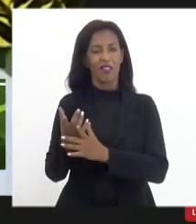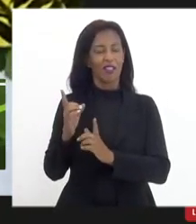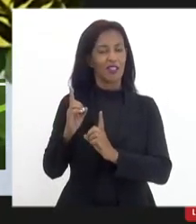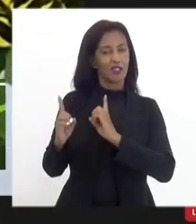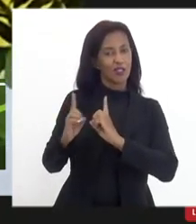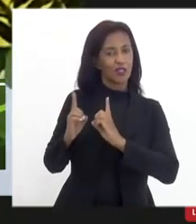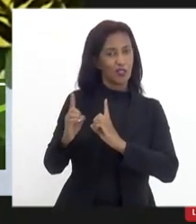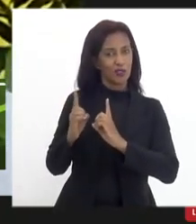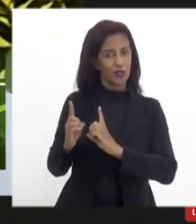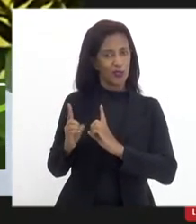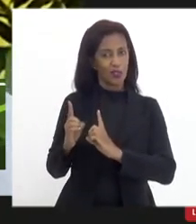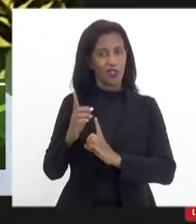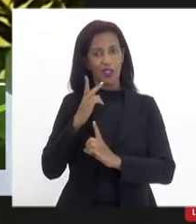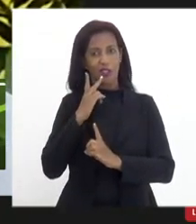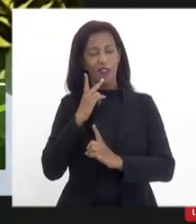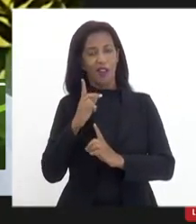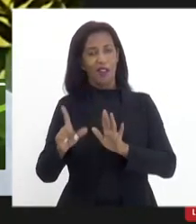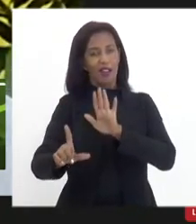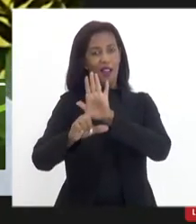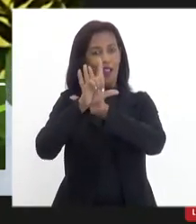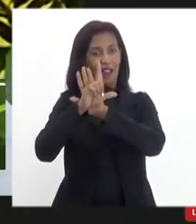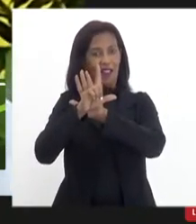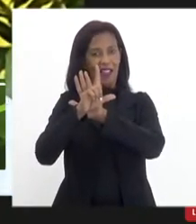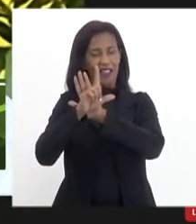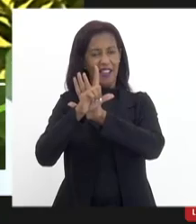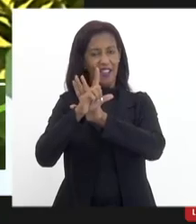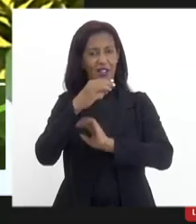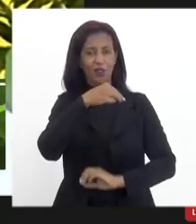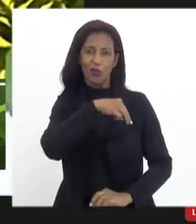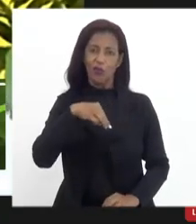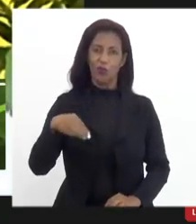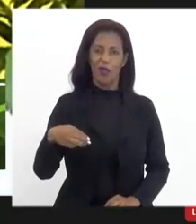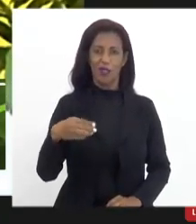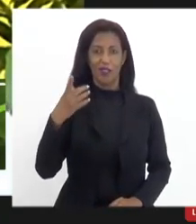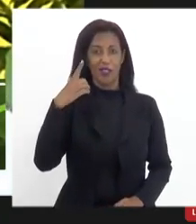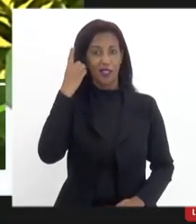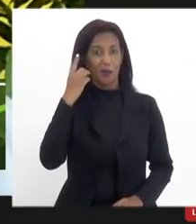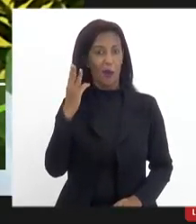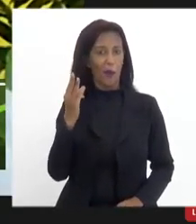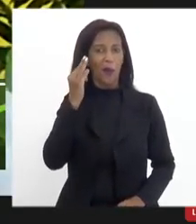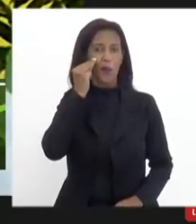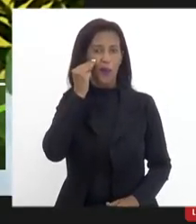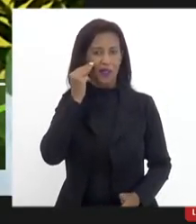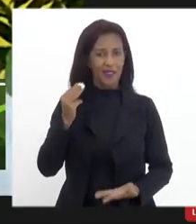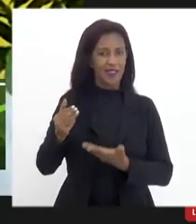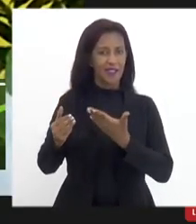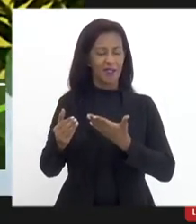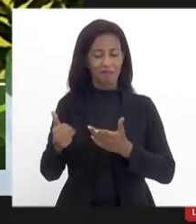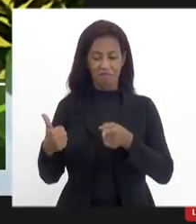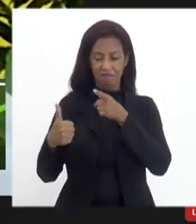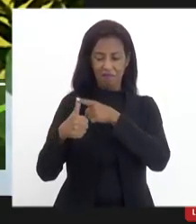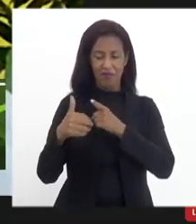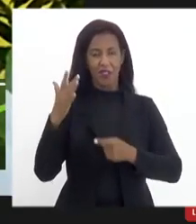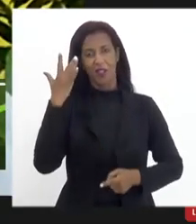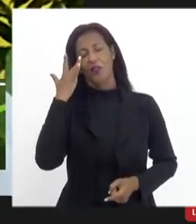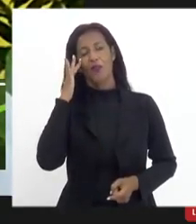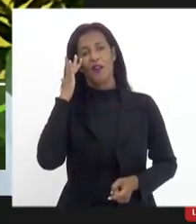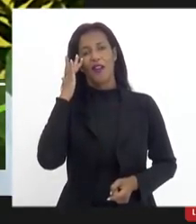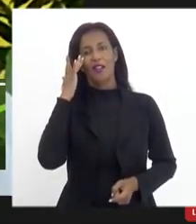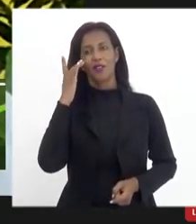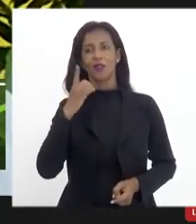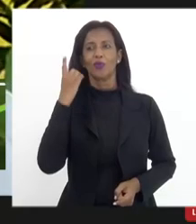a essa questão da Lei dos Mestres, da deputada Mônica Francisco. Primeiro, que eu acho que o deputado Leobardo tem